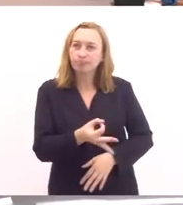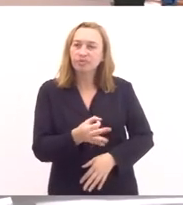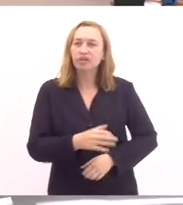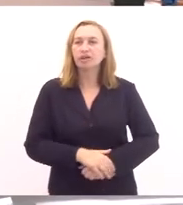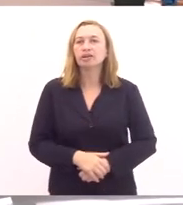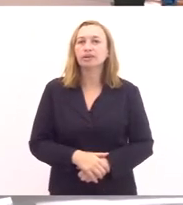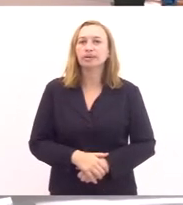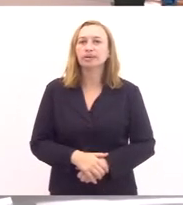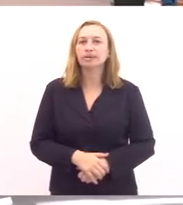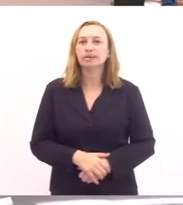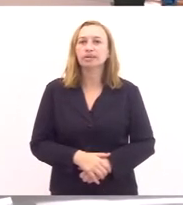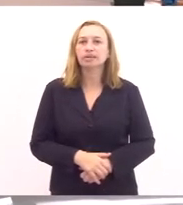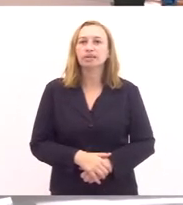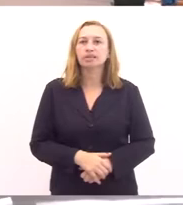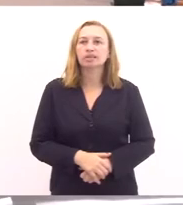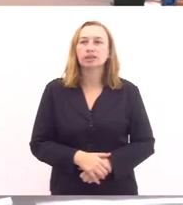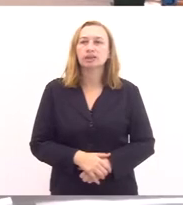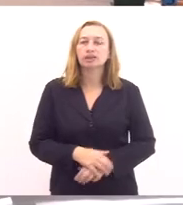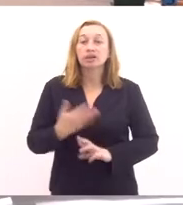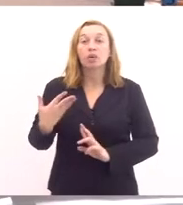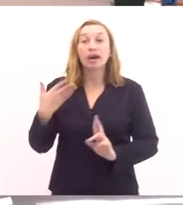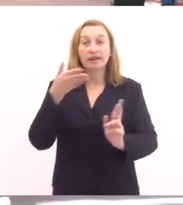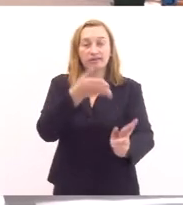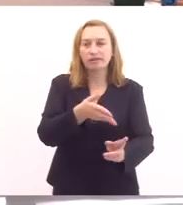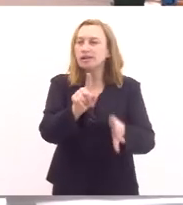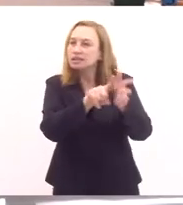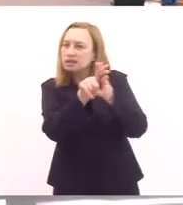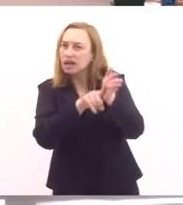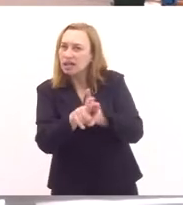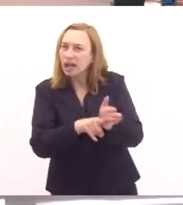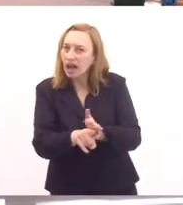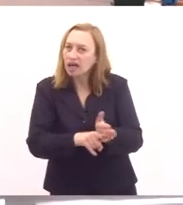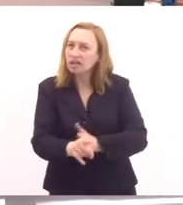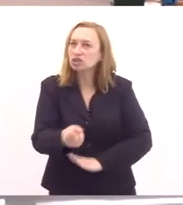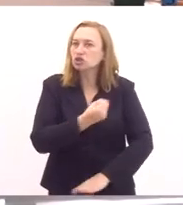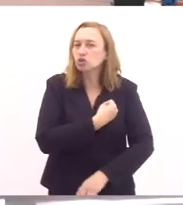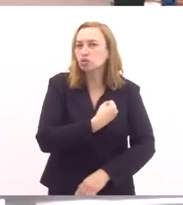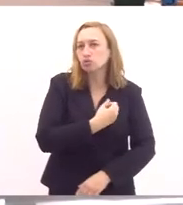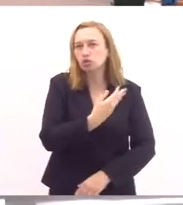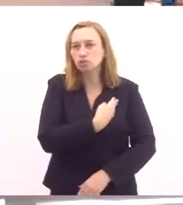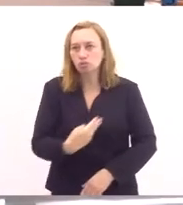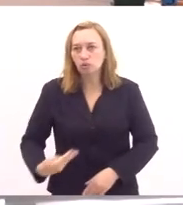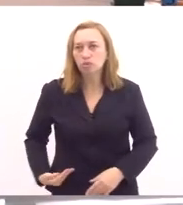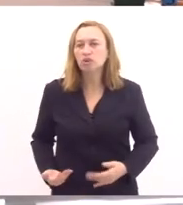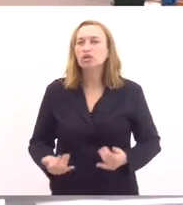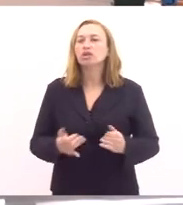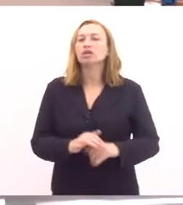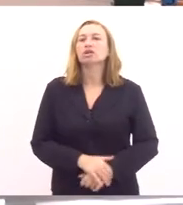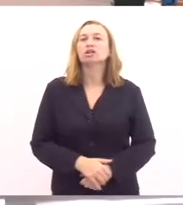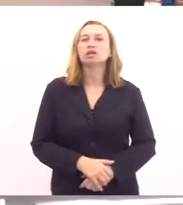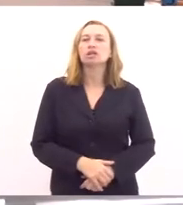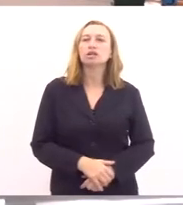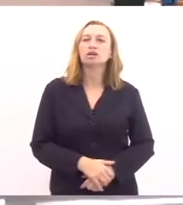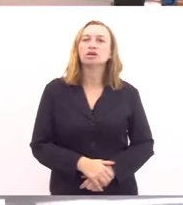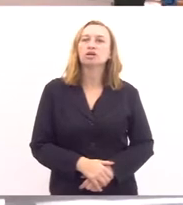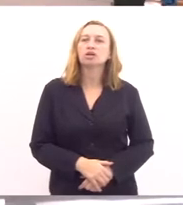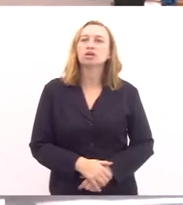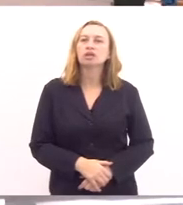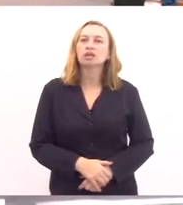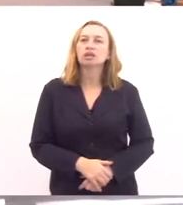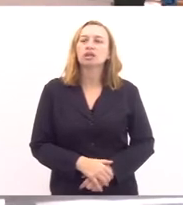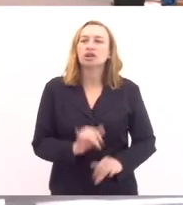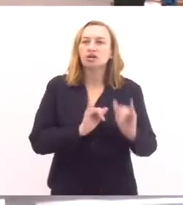missão de ser uma referência de análise de dados públicos é em